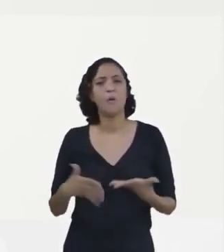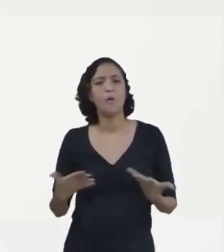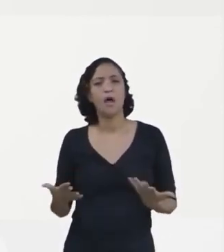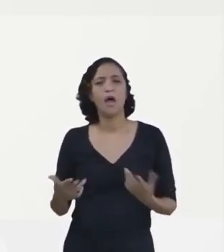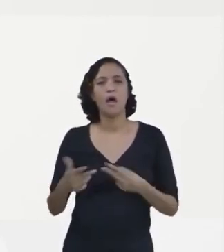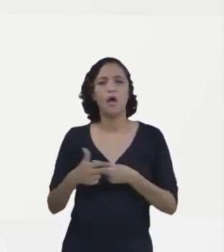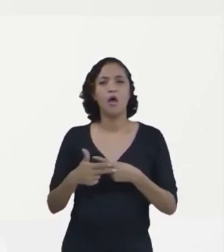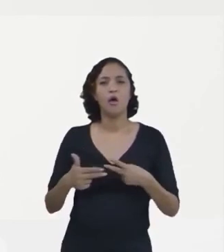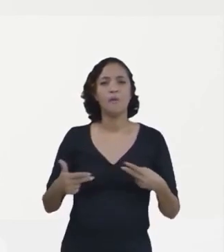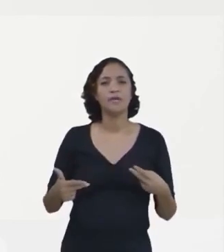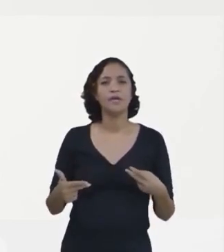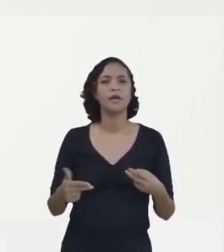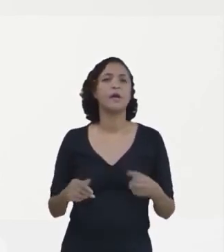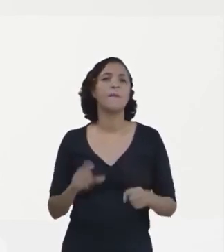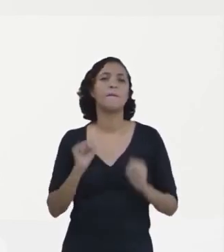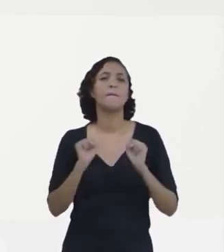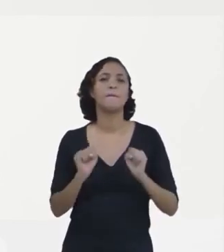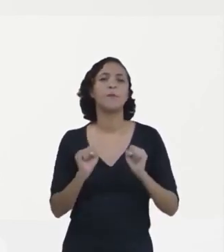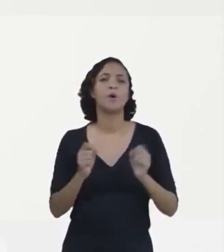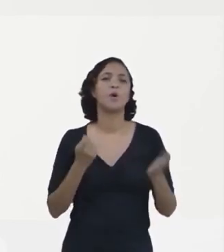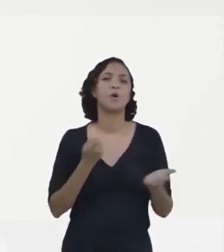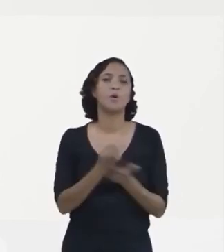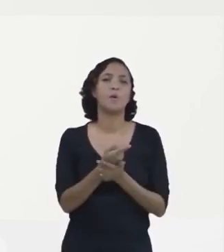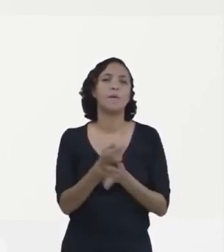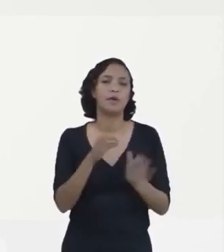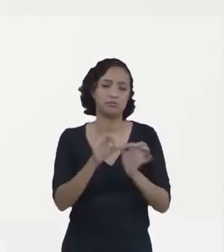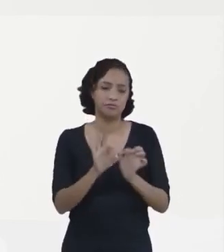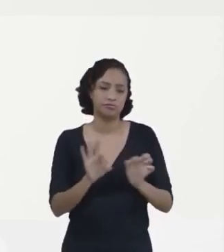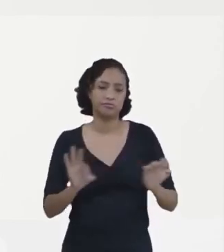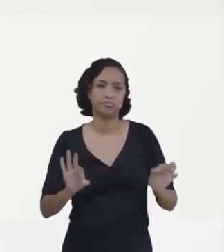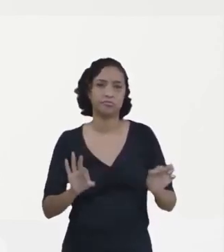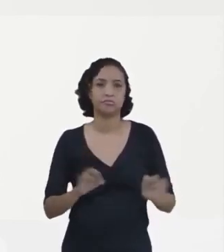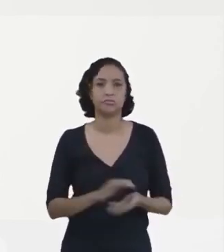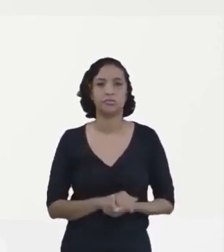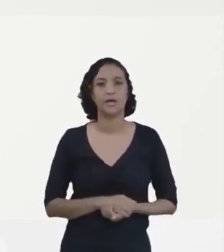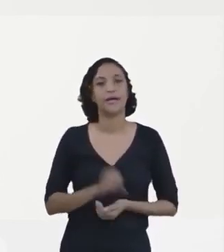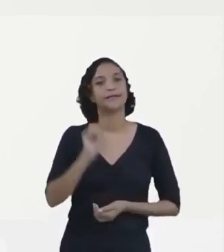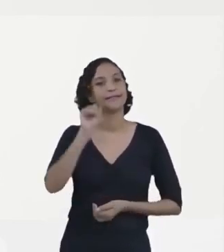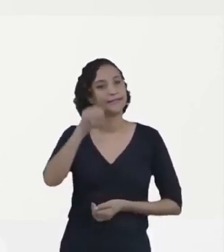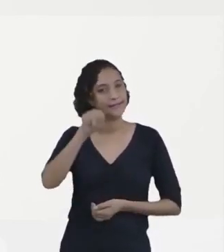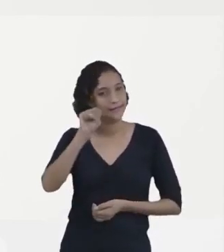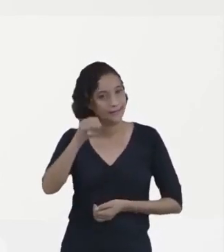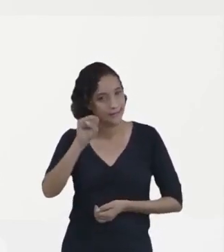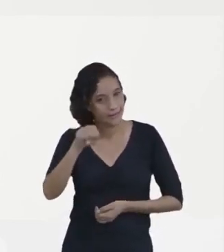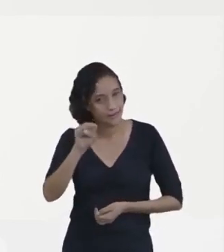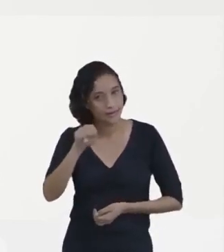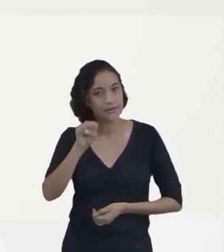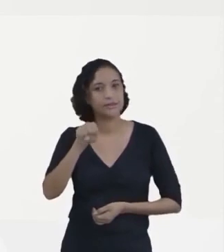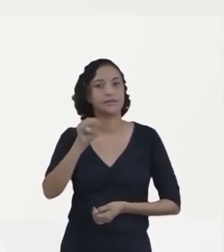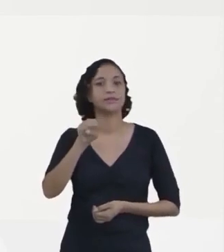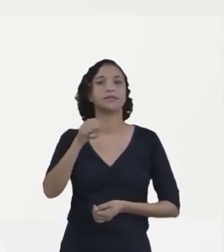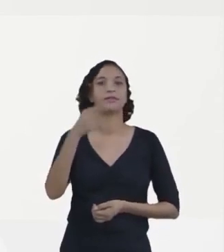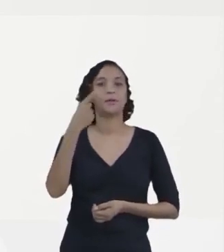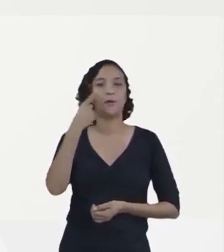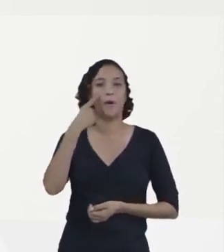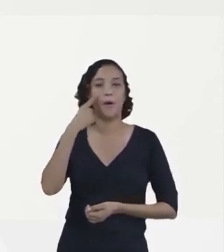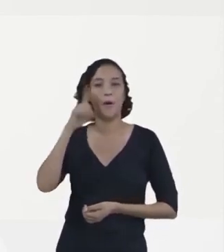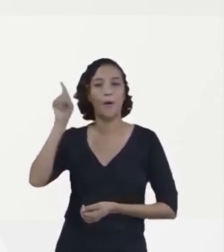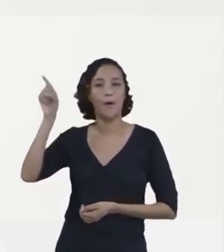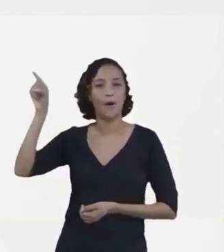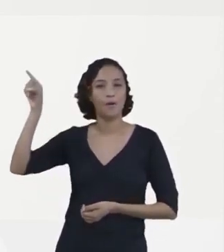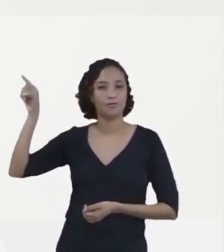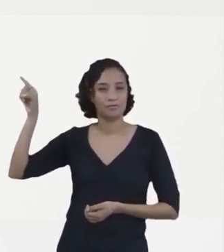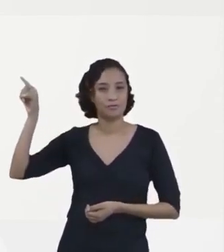itens que eu posso comprar por metro? A corda, isso mesmo. Vão falando aí para mim que eu